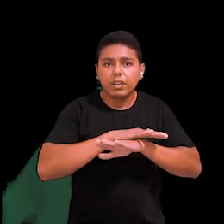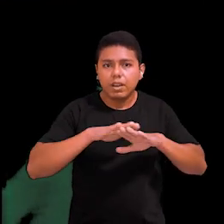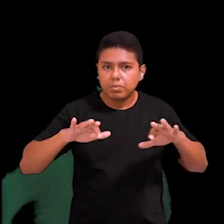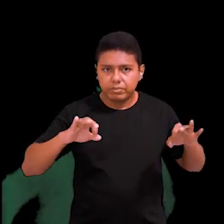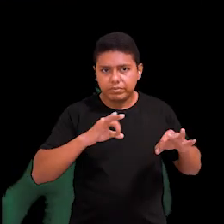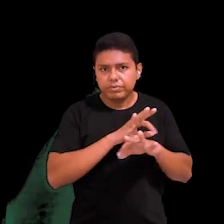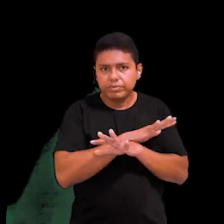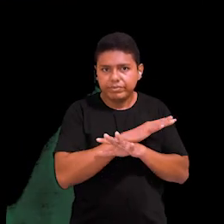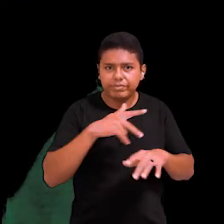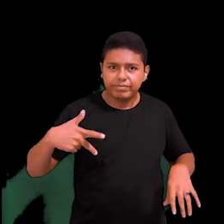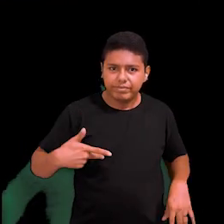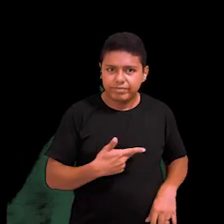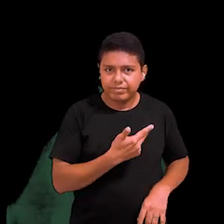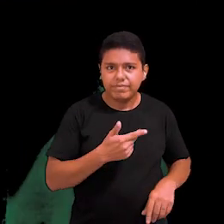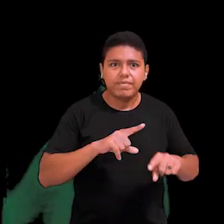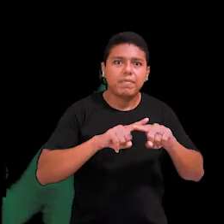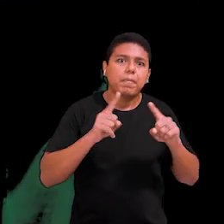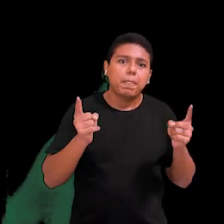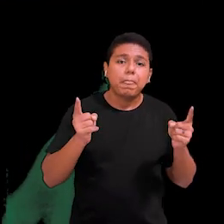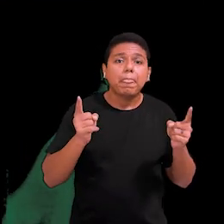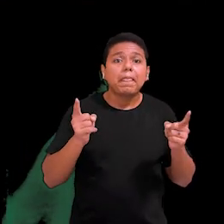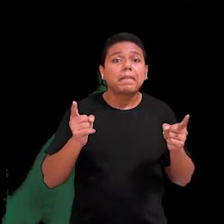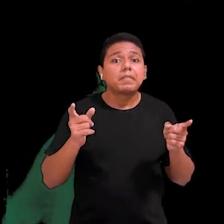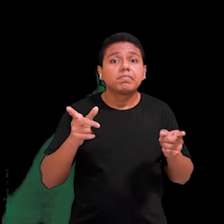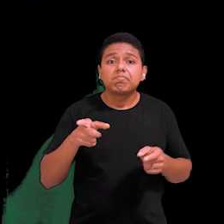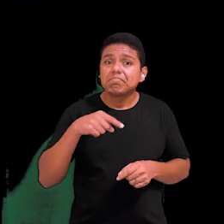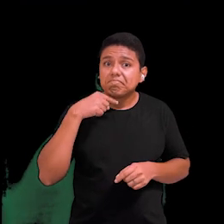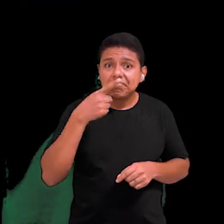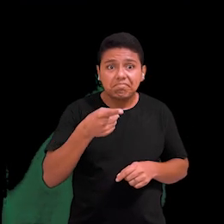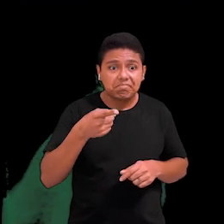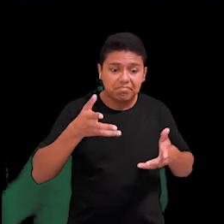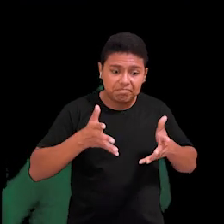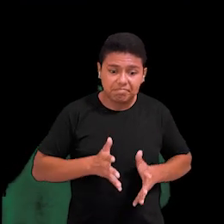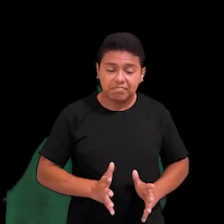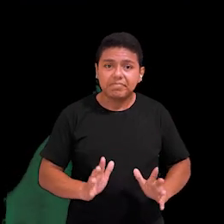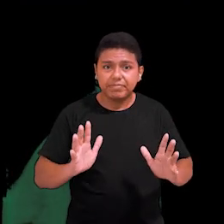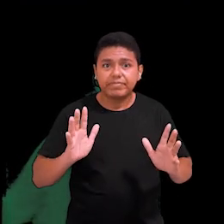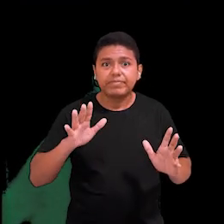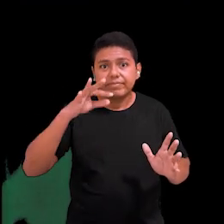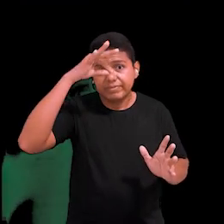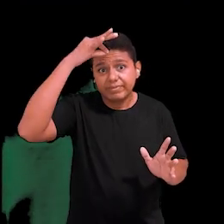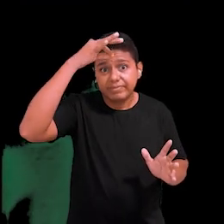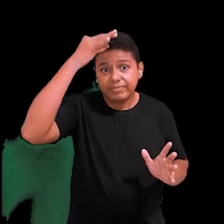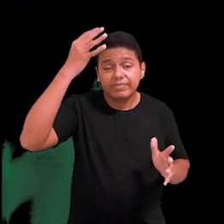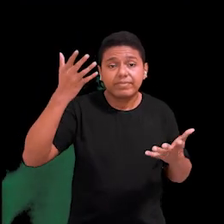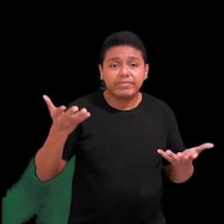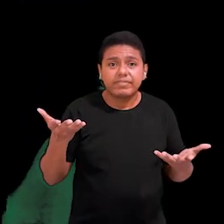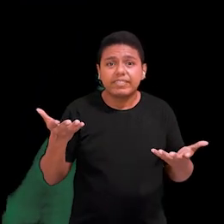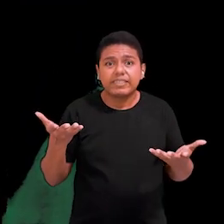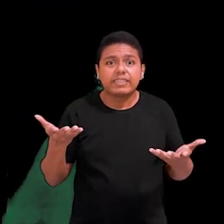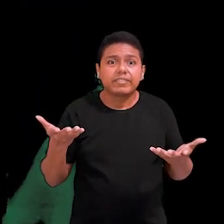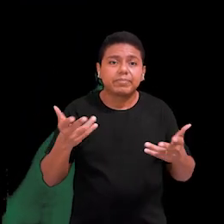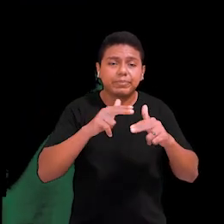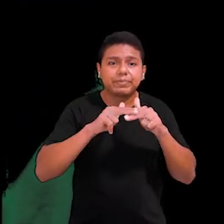ter finalizado a sua gestação com a cesariana, mas por alguma impossibilidade do parto vaginal